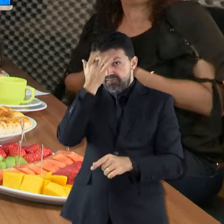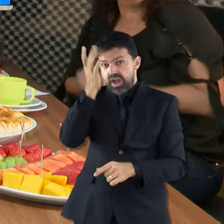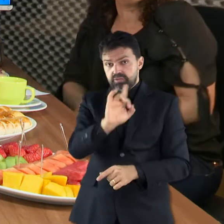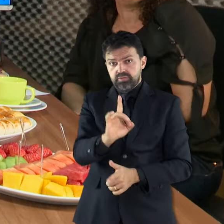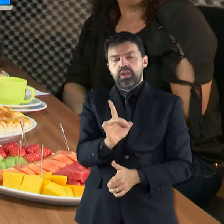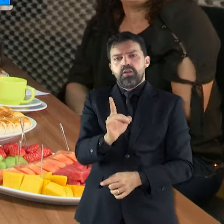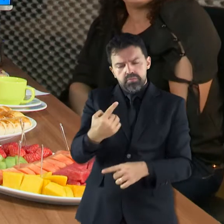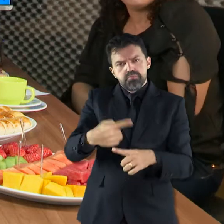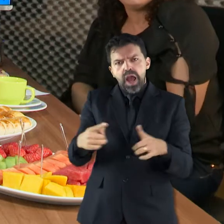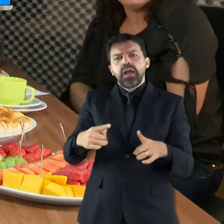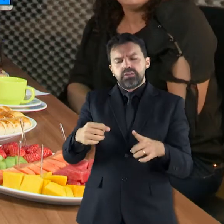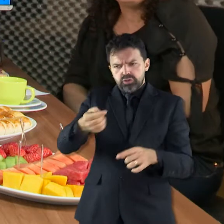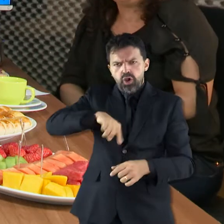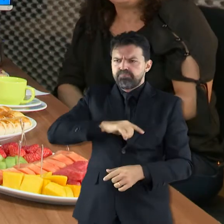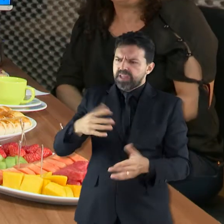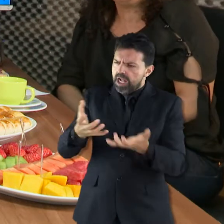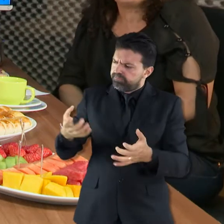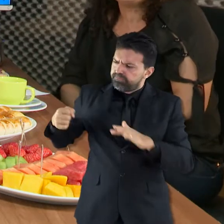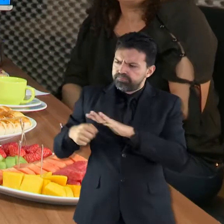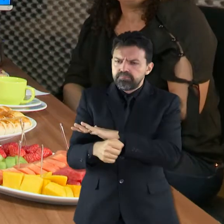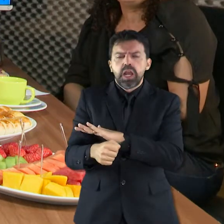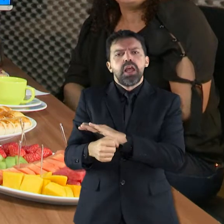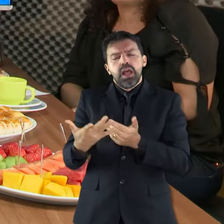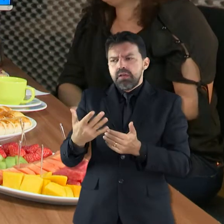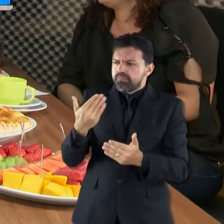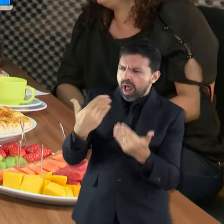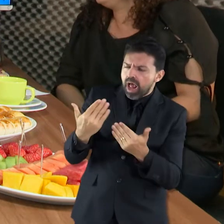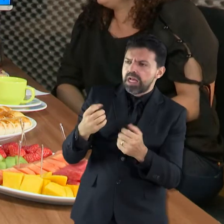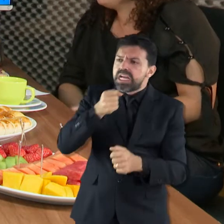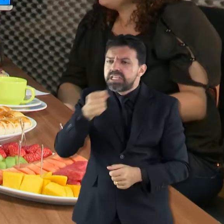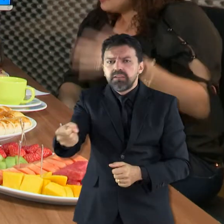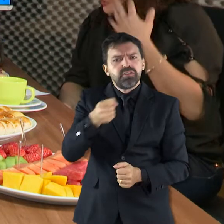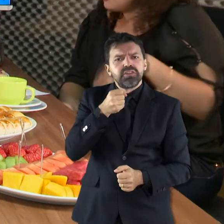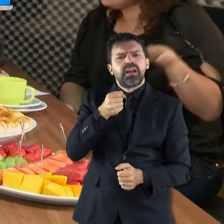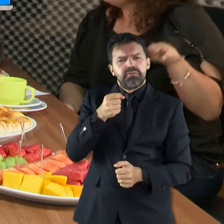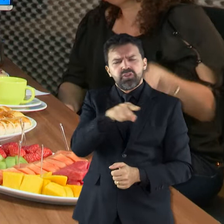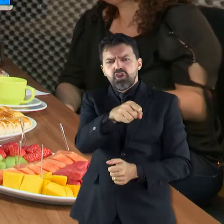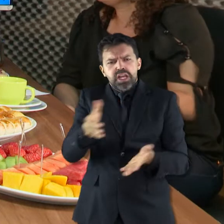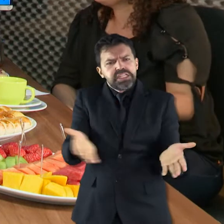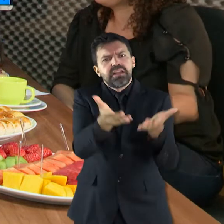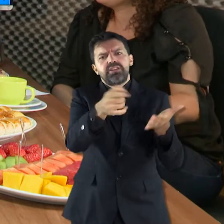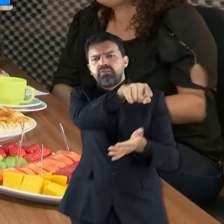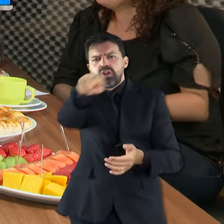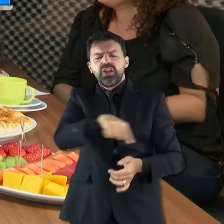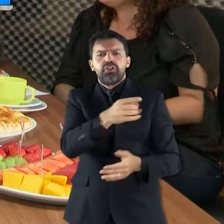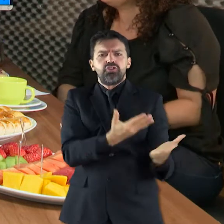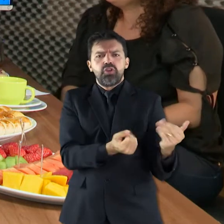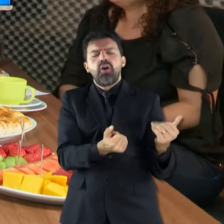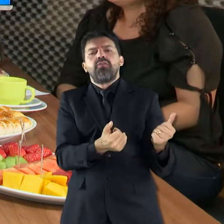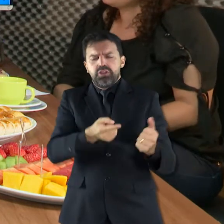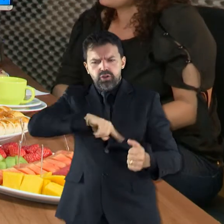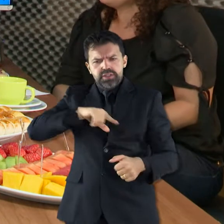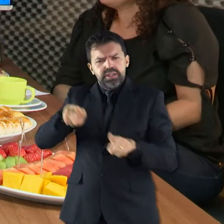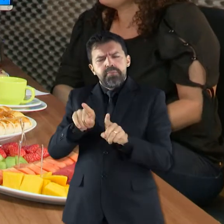faz tanta questão de trazer magistrado aqui, porque tem essas histórias, né, que incentivam bastante a juventude e até a gente também, se quiser voltar a fazer concurso, né? A